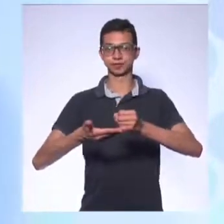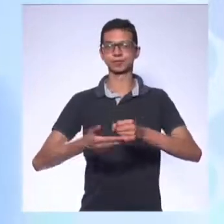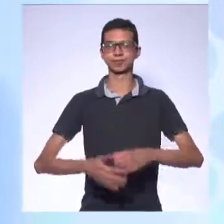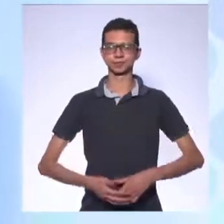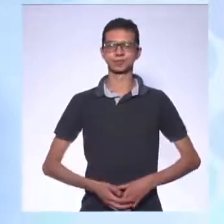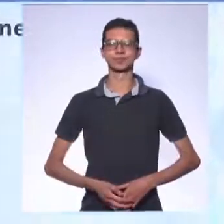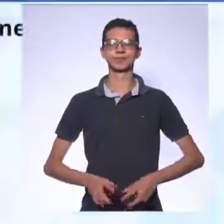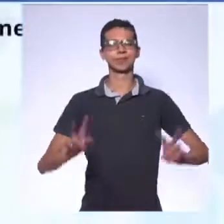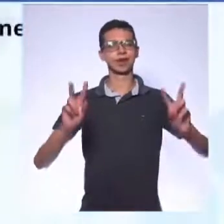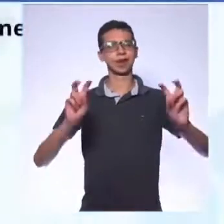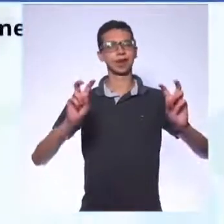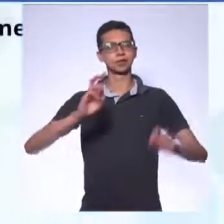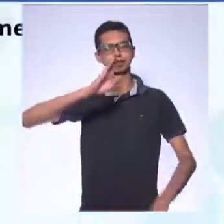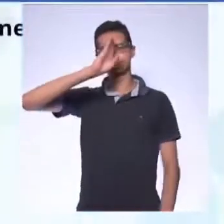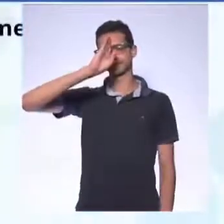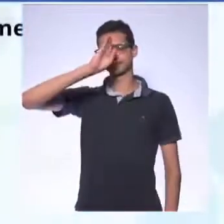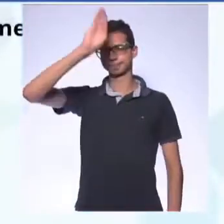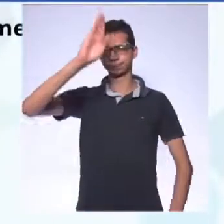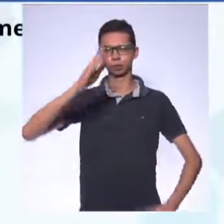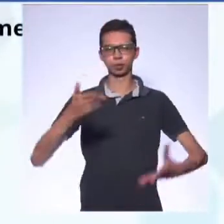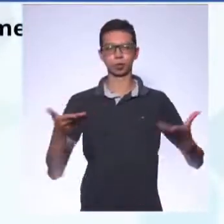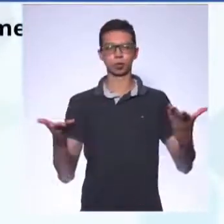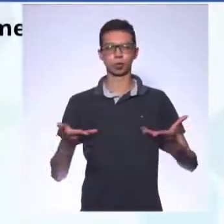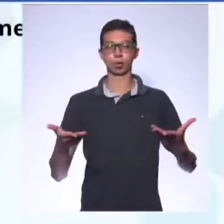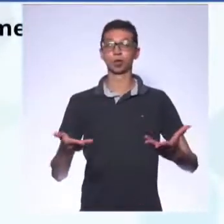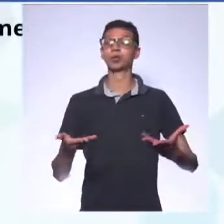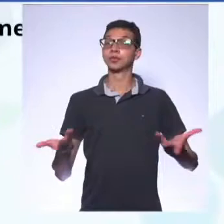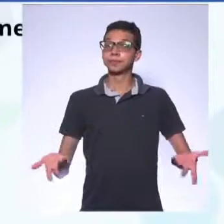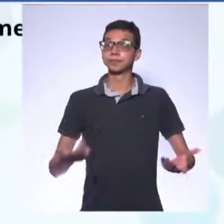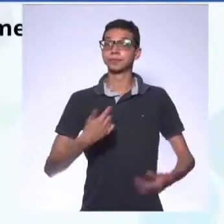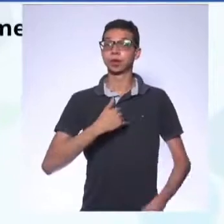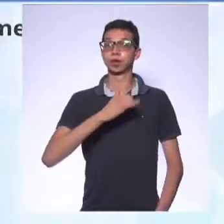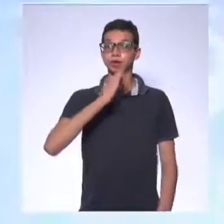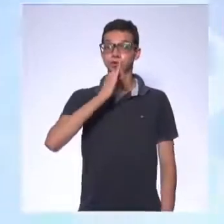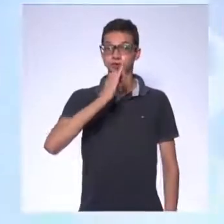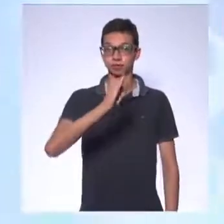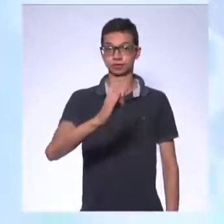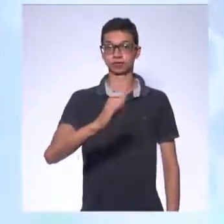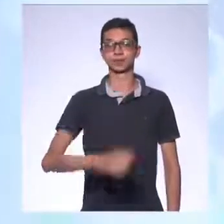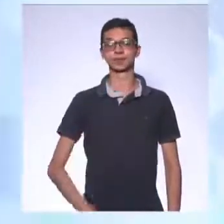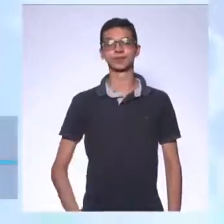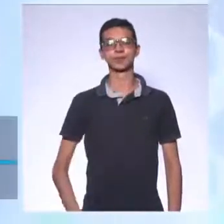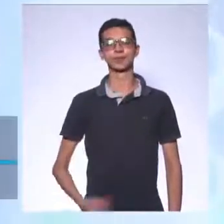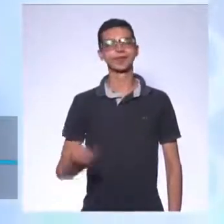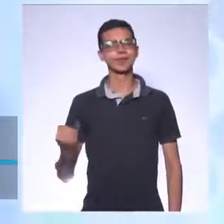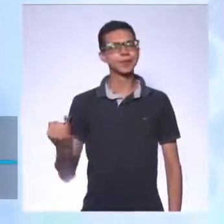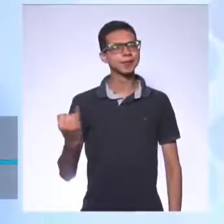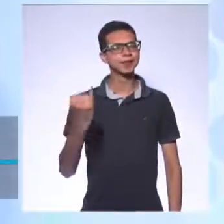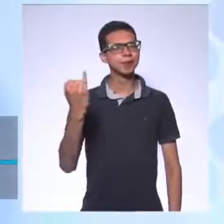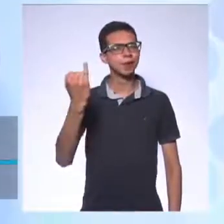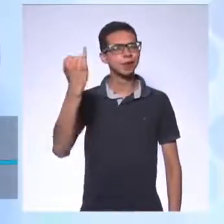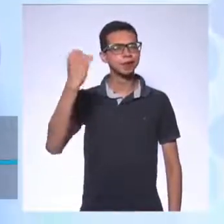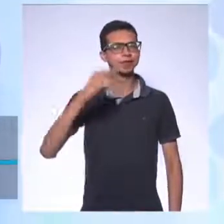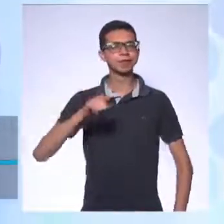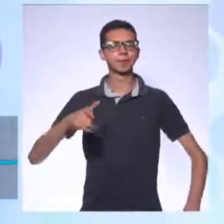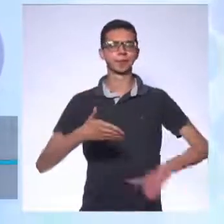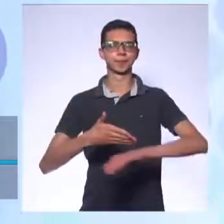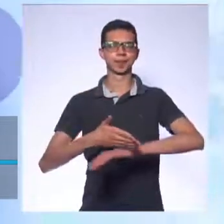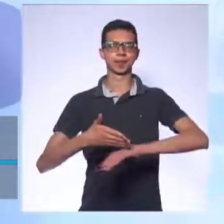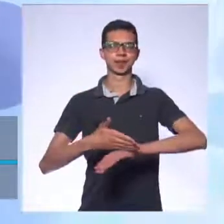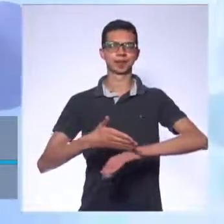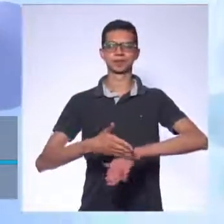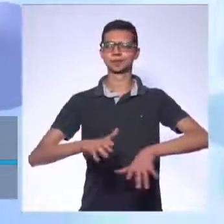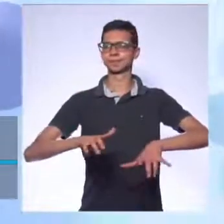do dia, tá bom? Eu quero dizer para vocês que é muito importante a participação de vocês aqui no